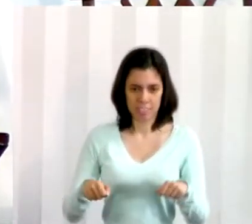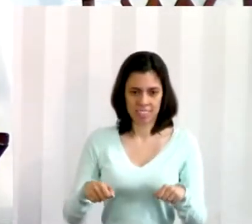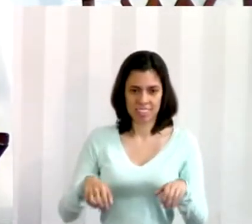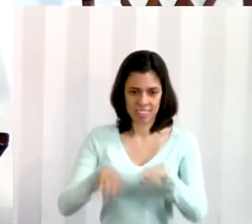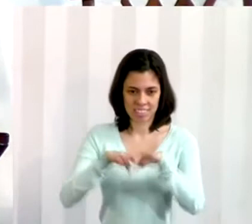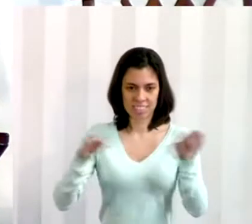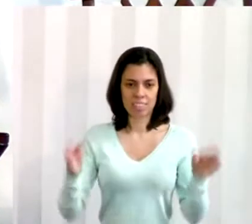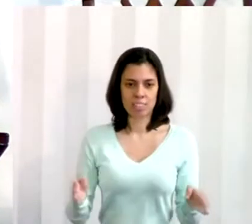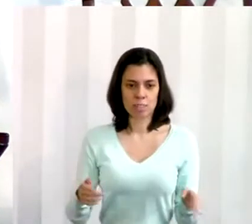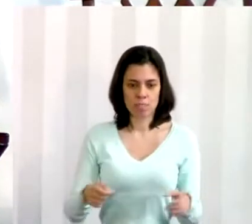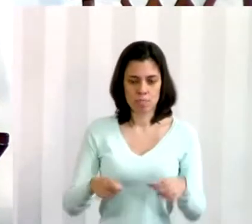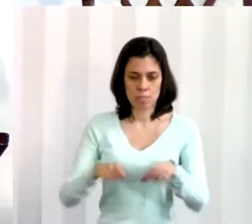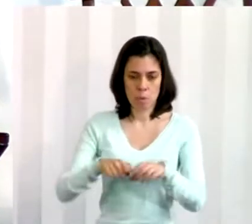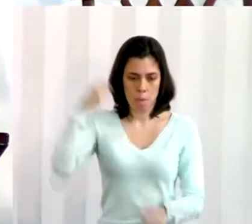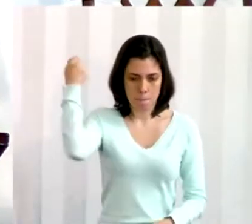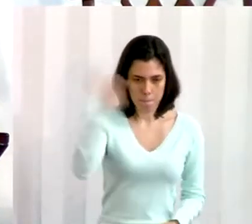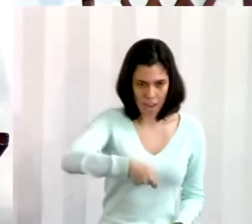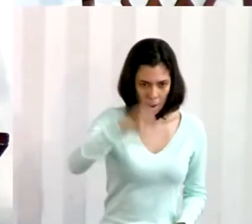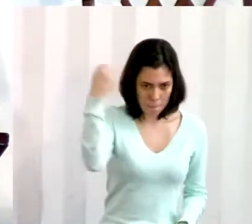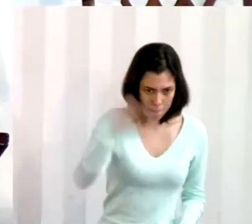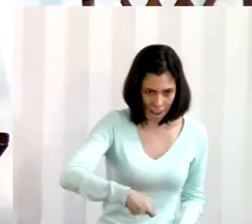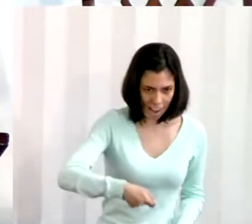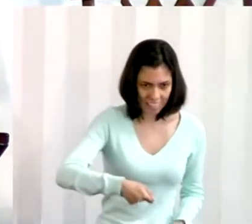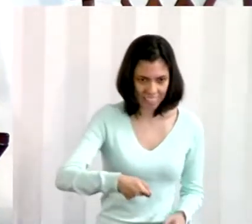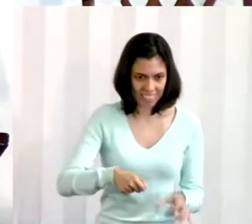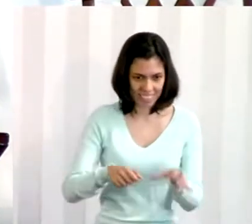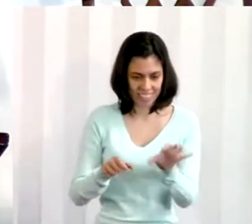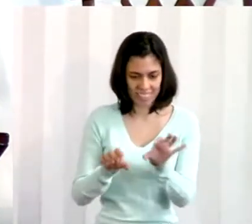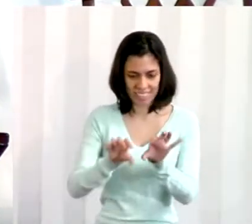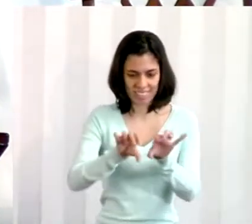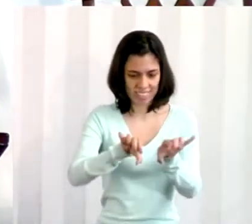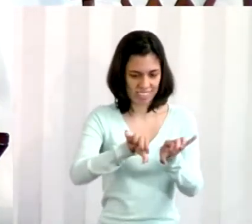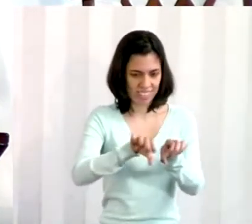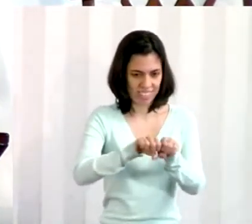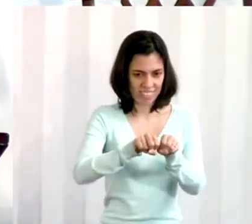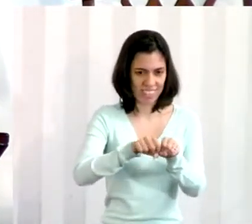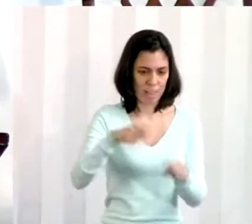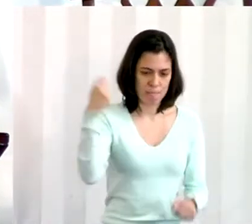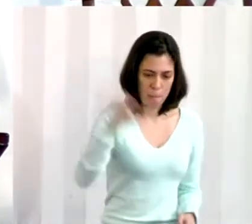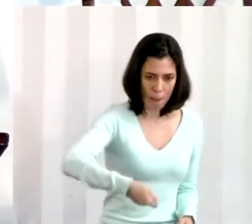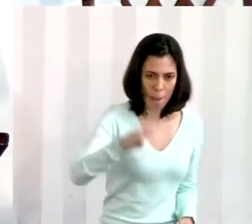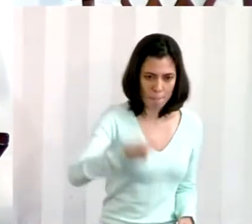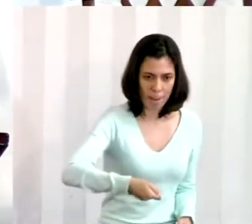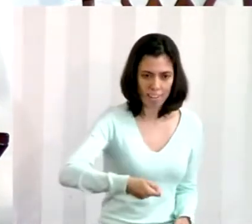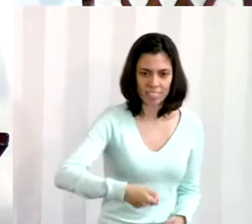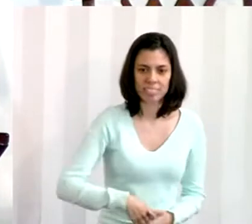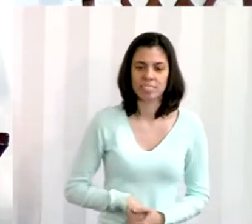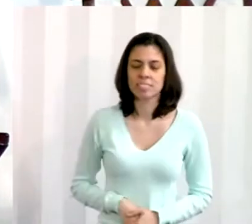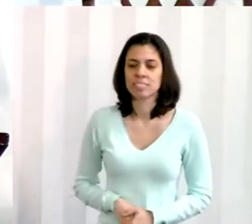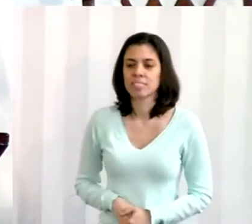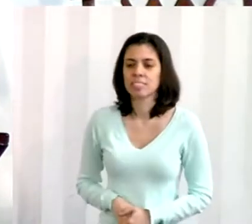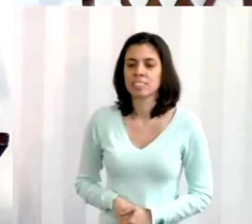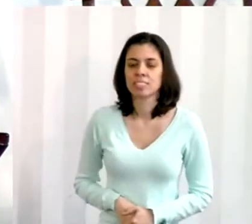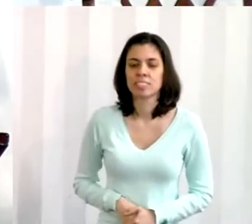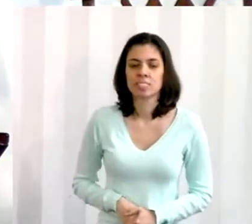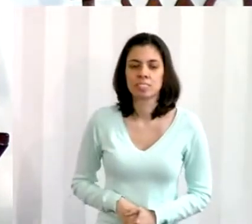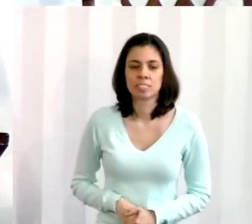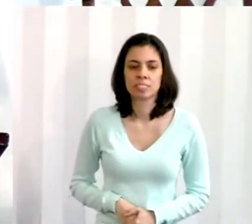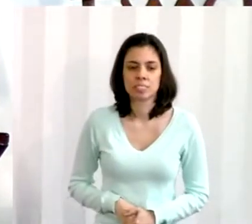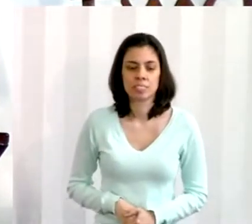que o juiz tomar uma decisão, ele bate aquele martelo. É uma sentença. Então, uma